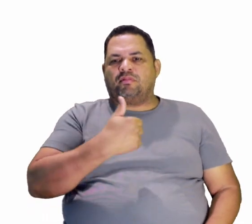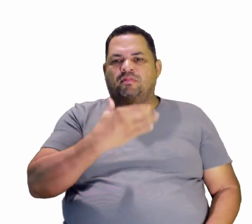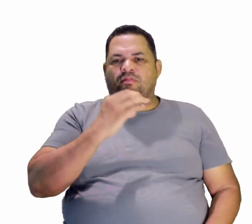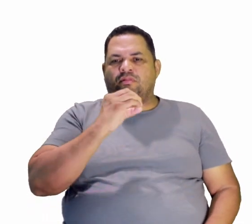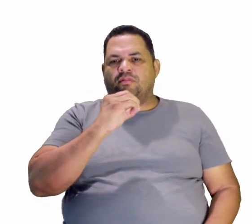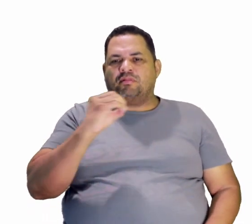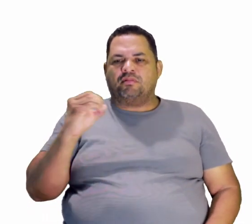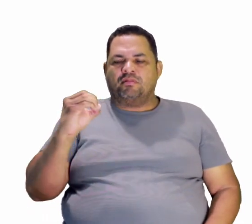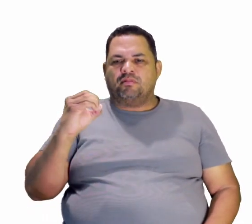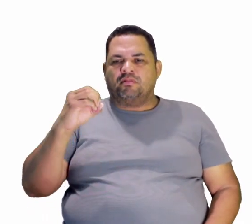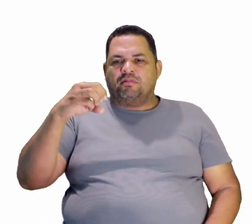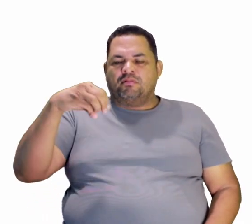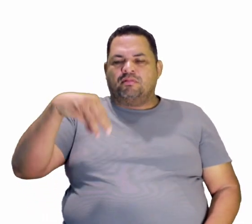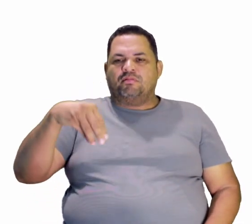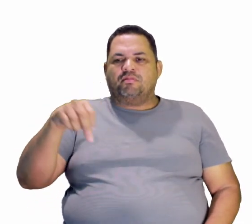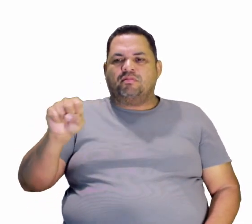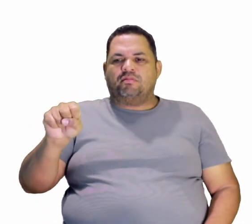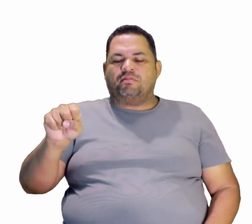segundo, metade, né?